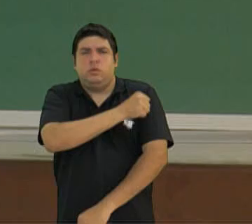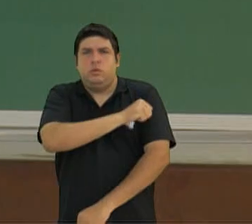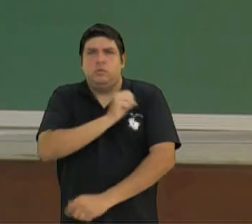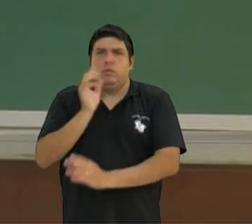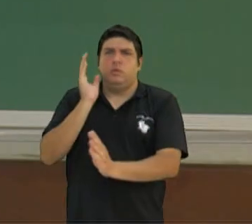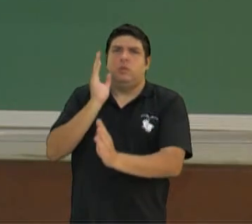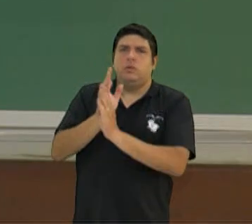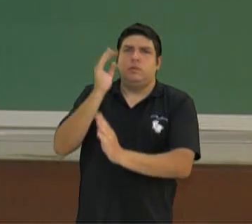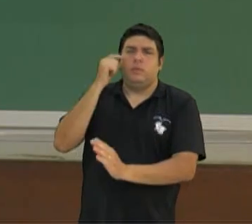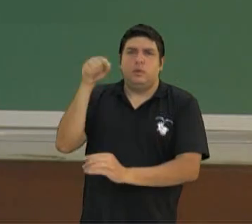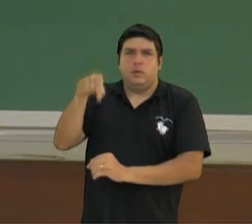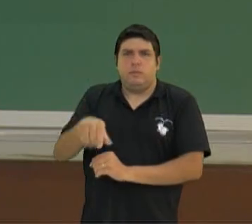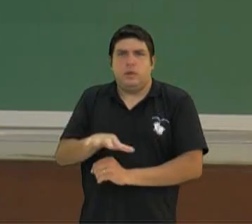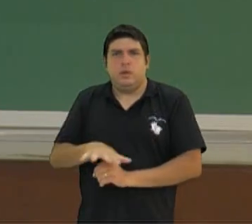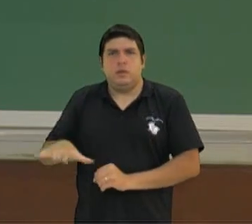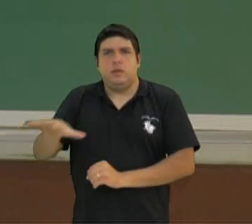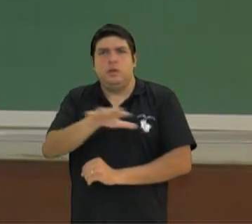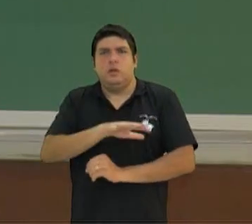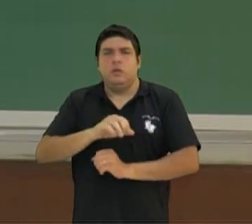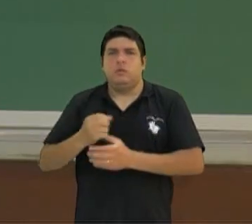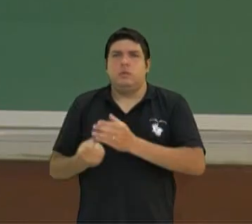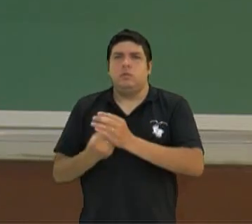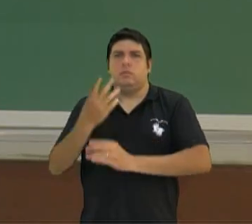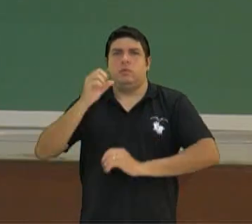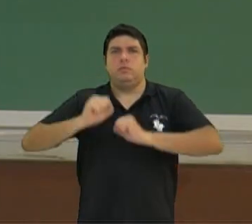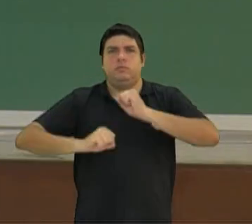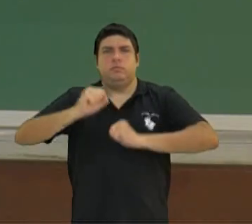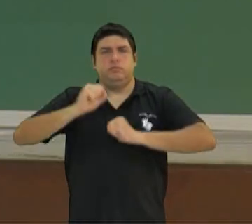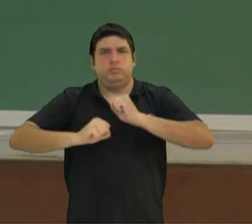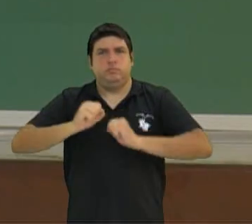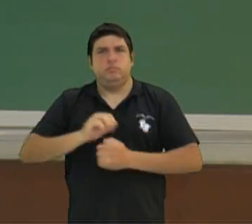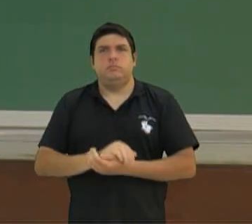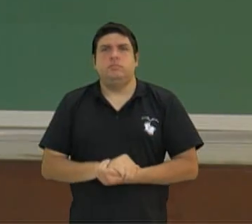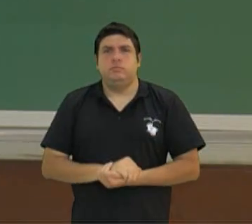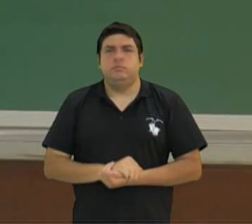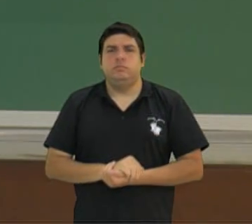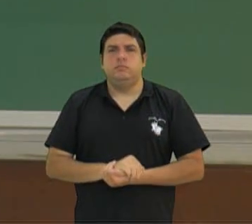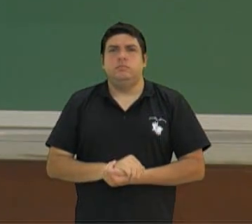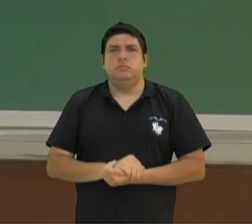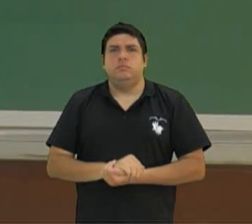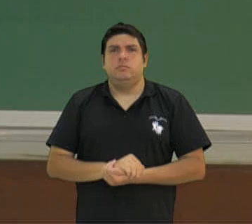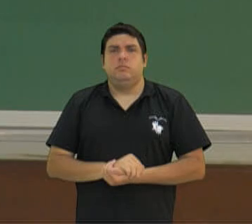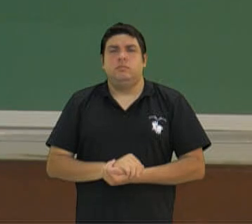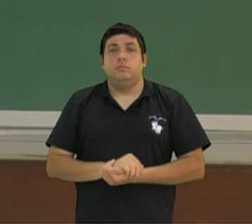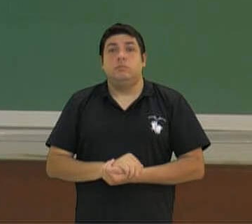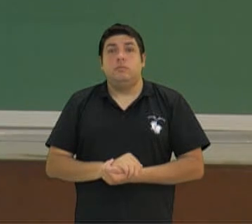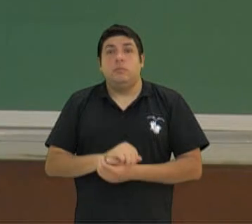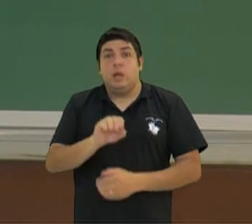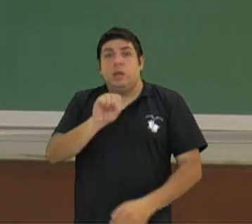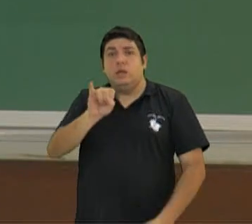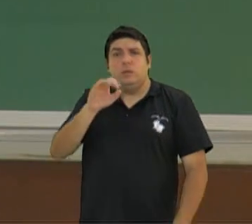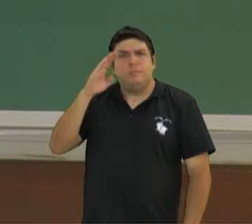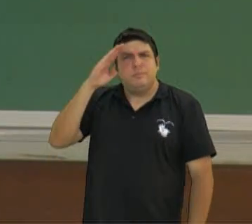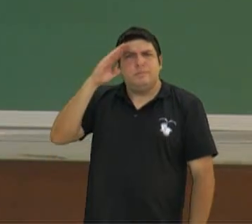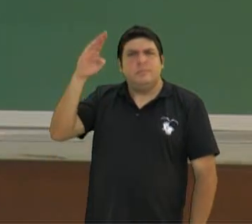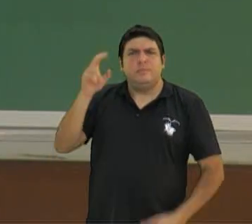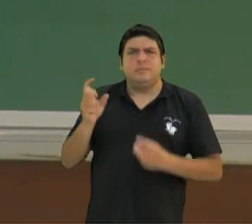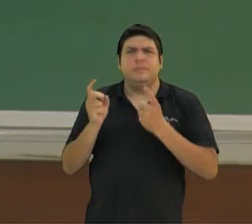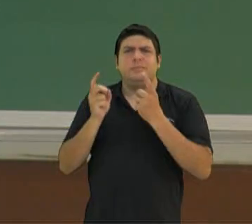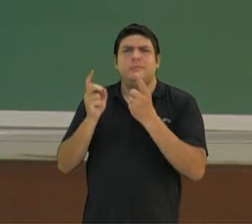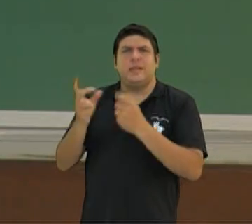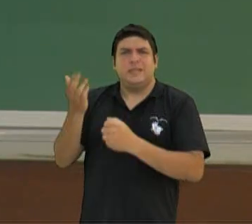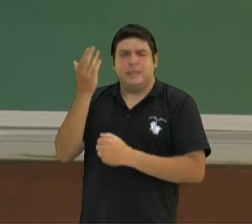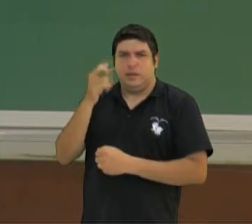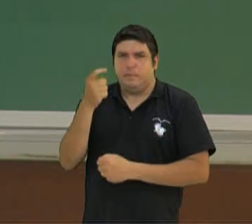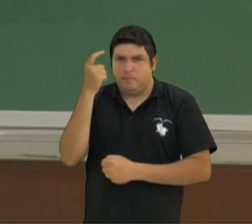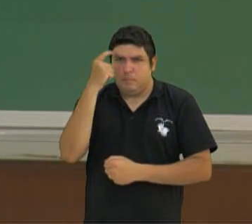Janeiro tiveram ali um início bastante significativo na industrialização do Brasil. Porque se o café era o principal produto, se era dele que